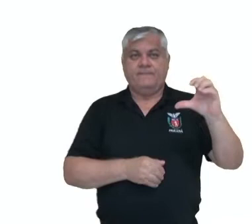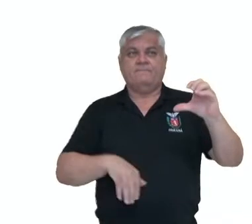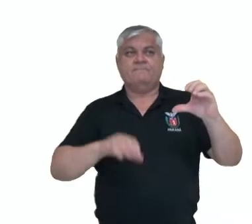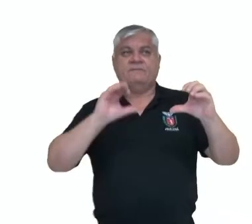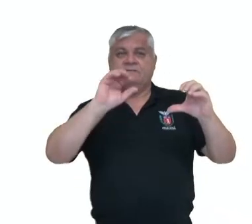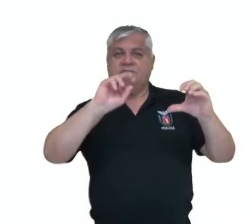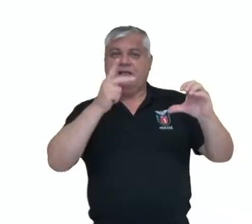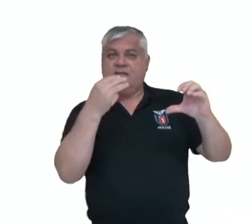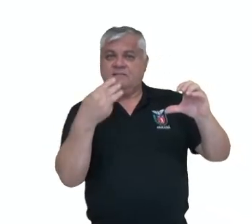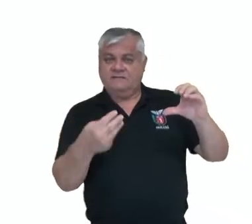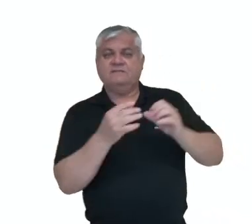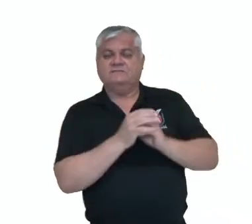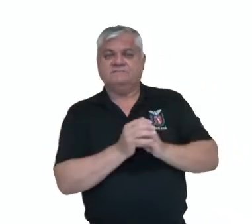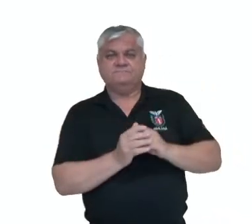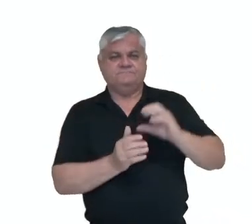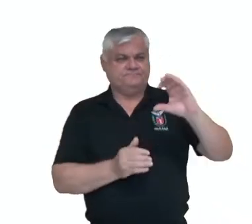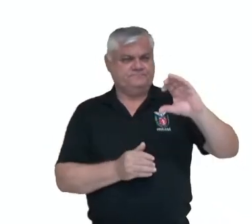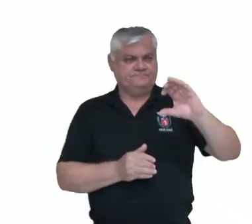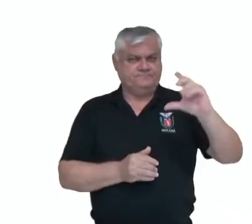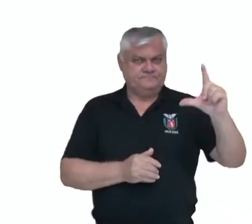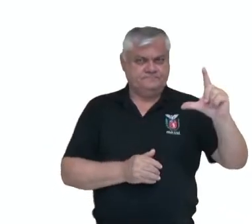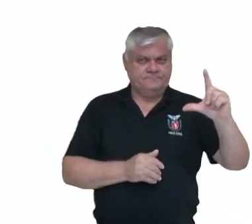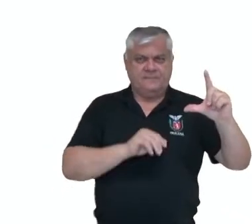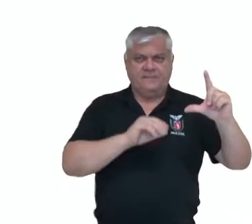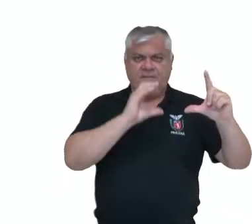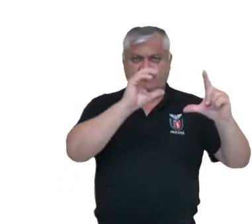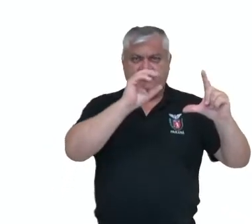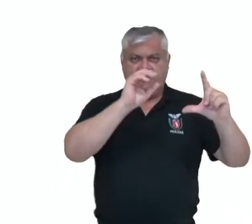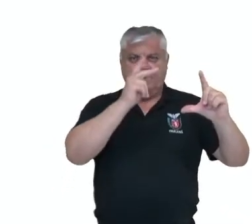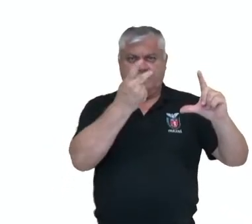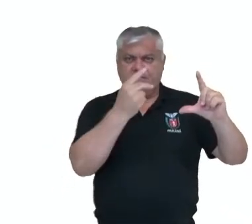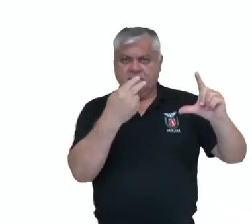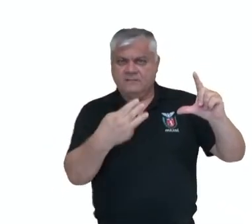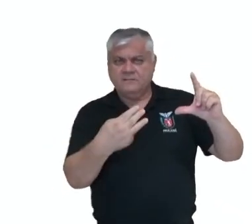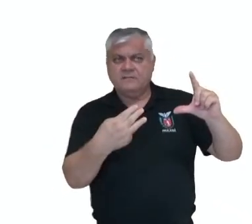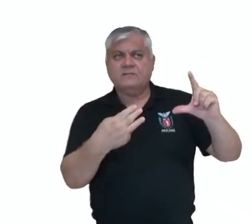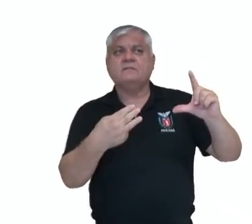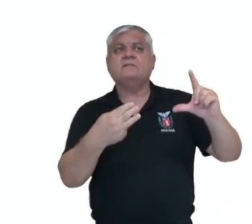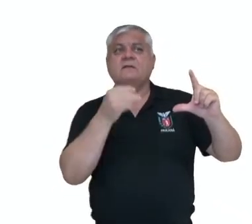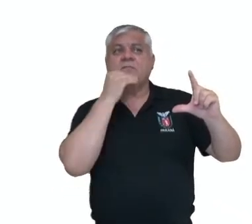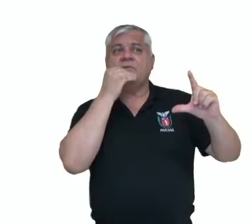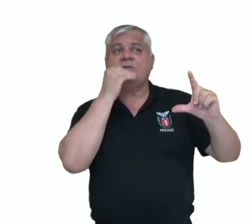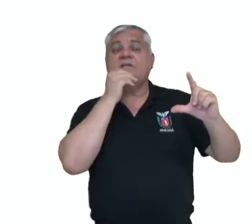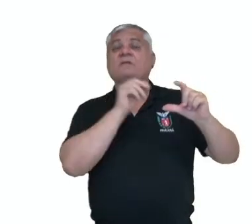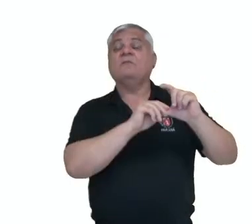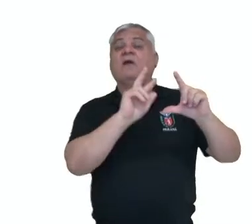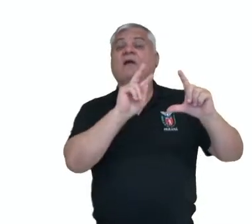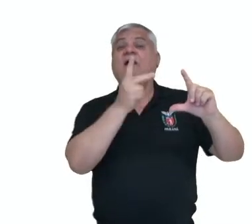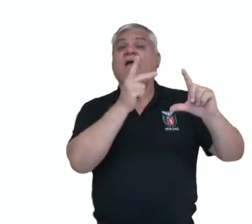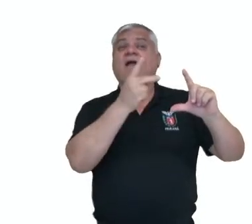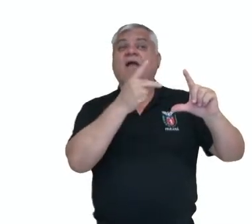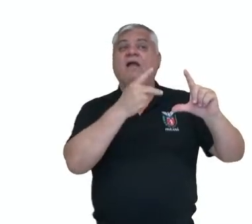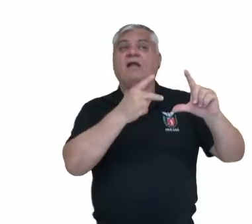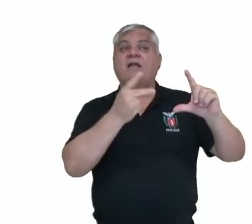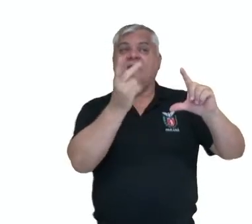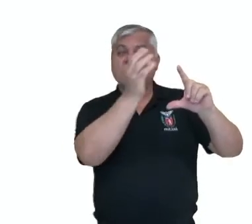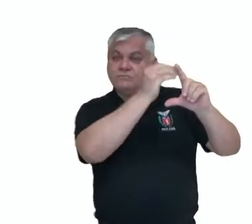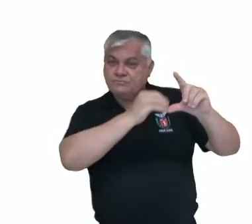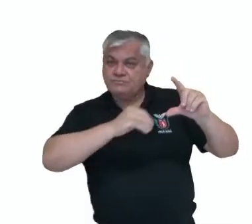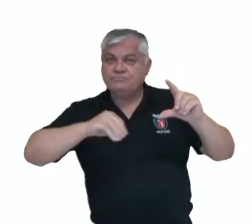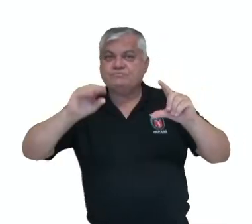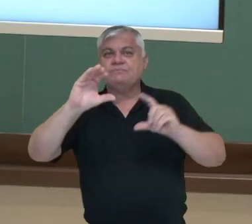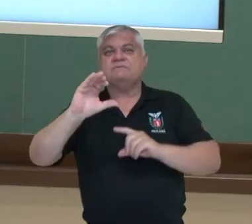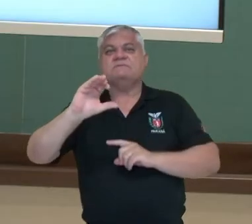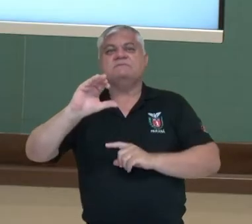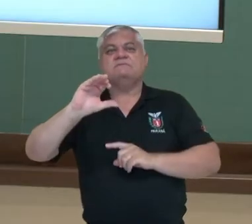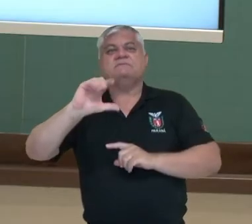ClCH3. Então nós vamos ter esse hidrogênio sendo capturado pelo cloro,